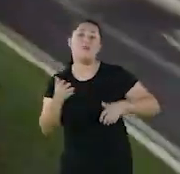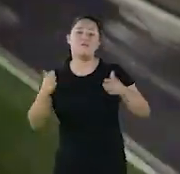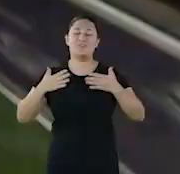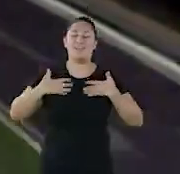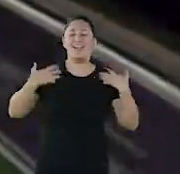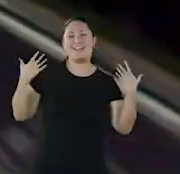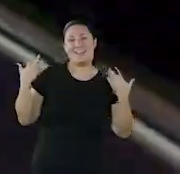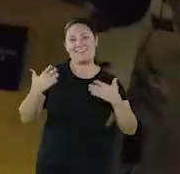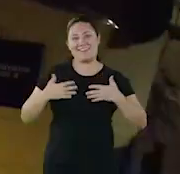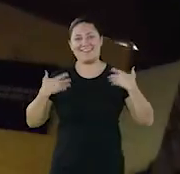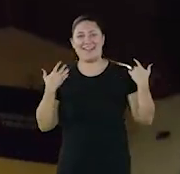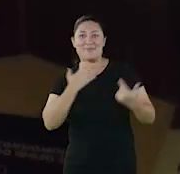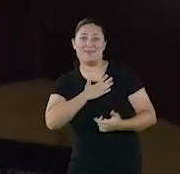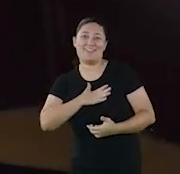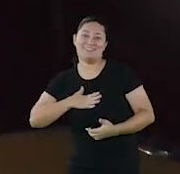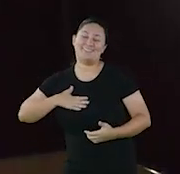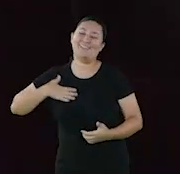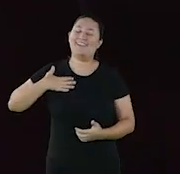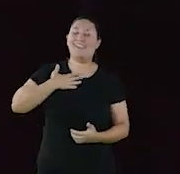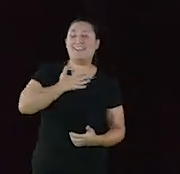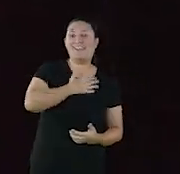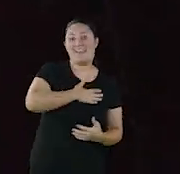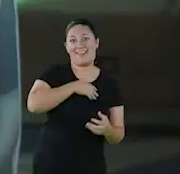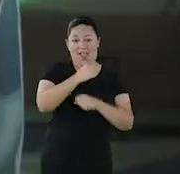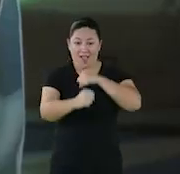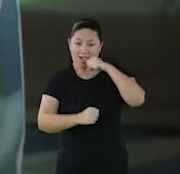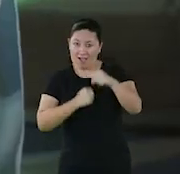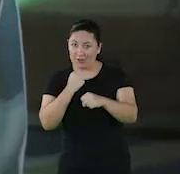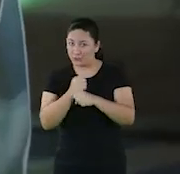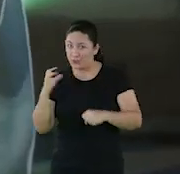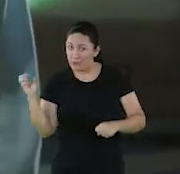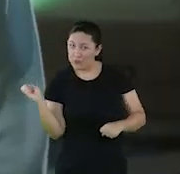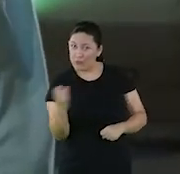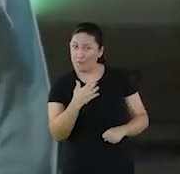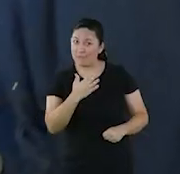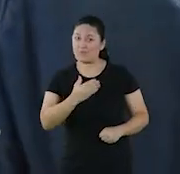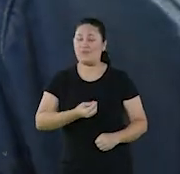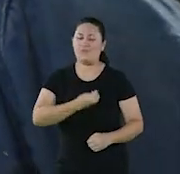nova. Com muita alegria e prazer.